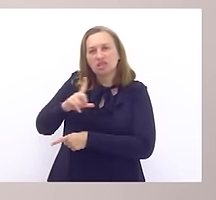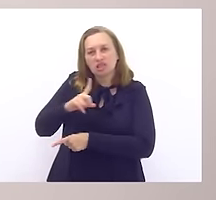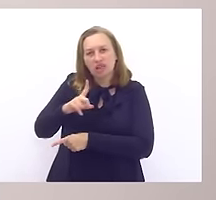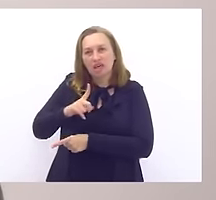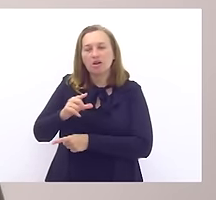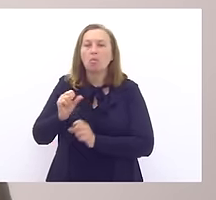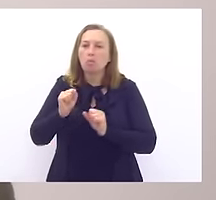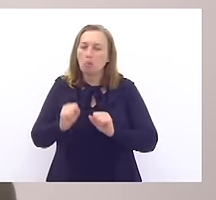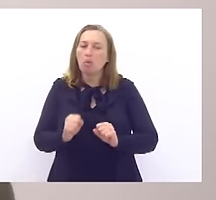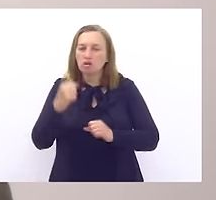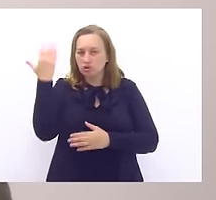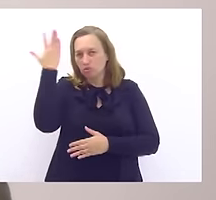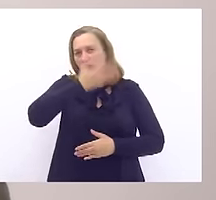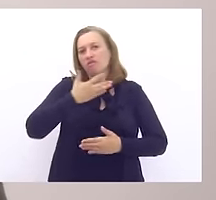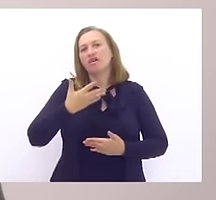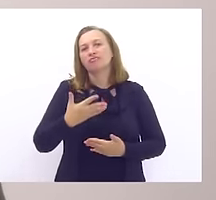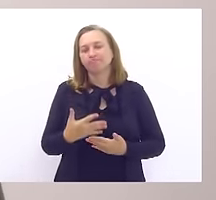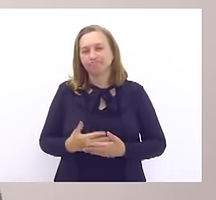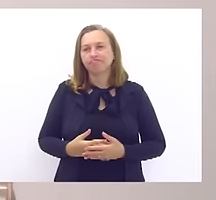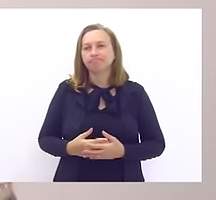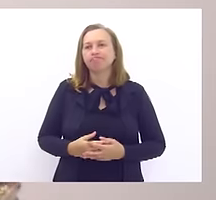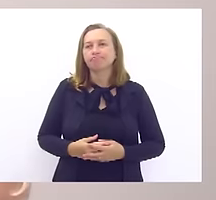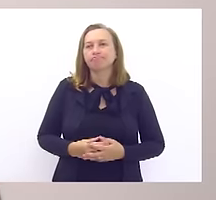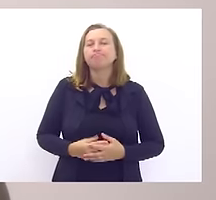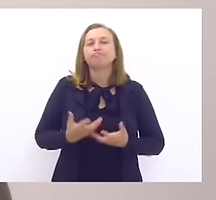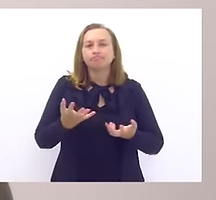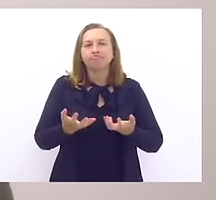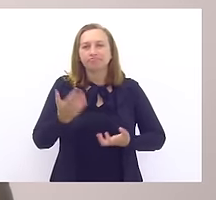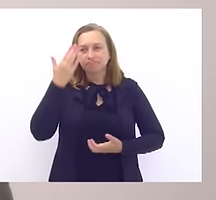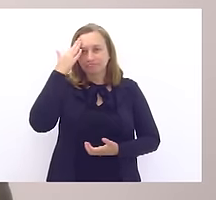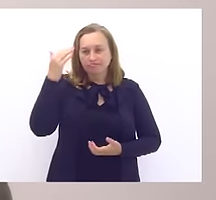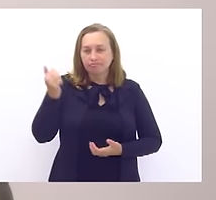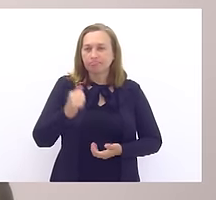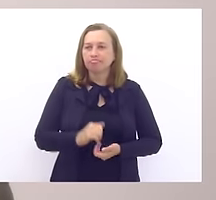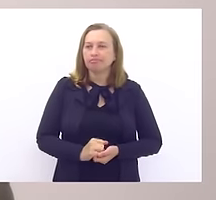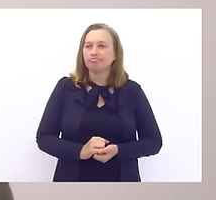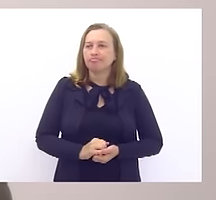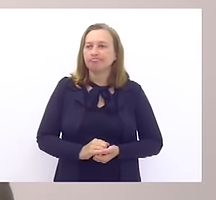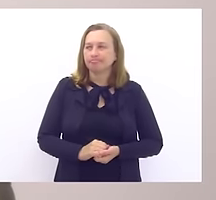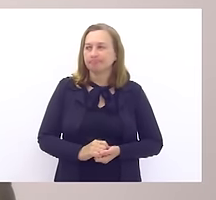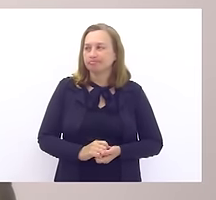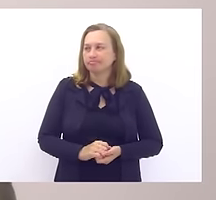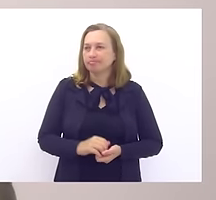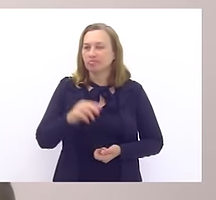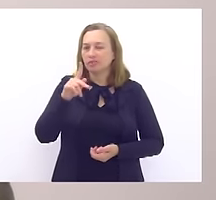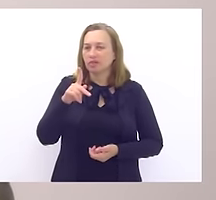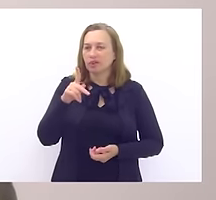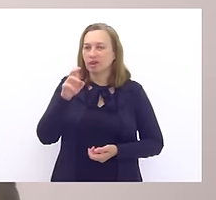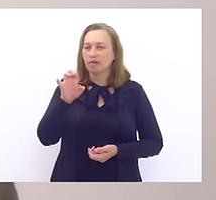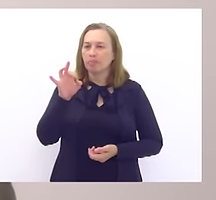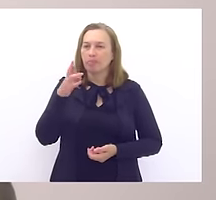fiscais eu posso comprovar eu queria saber o Pedro o porquê